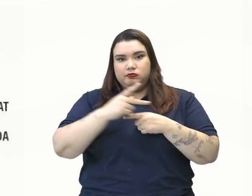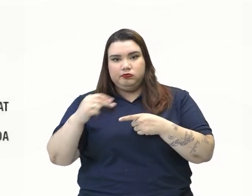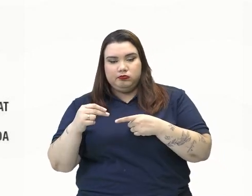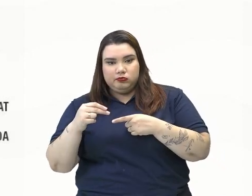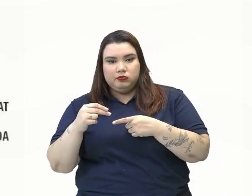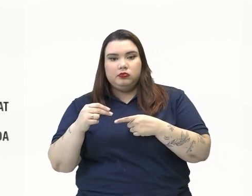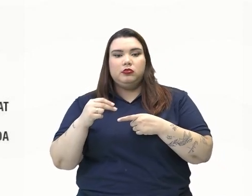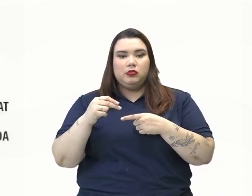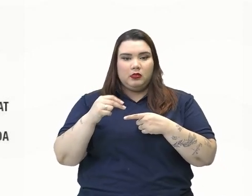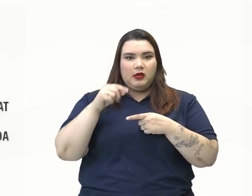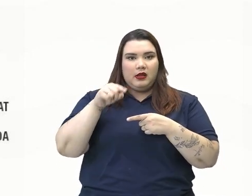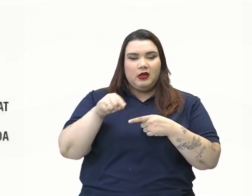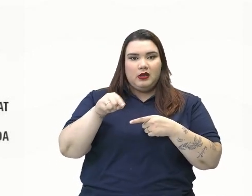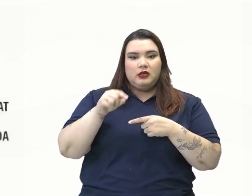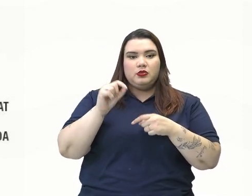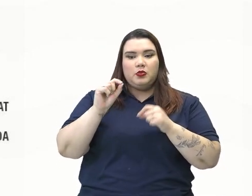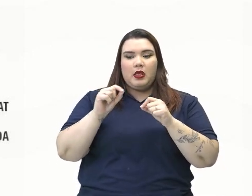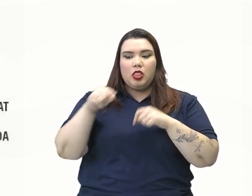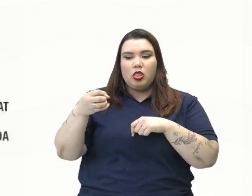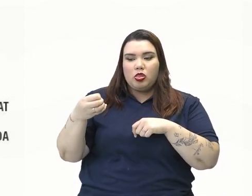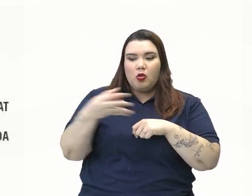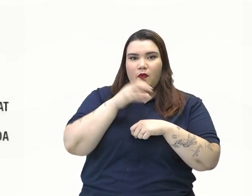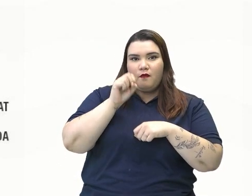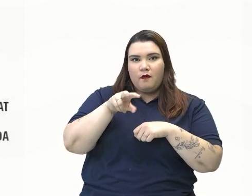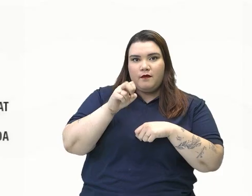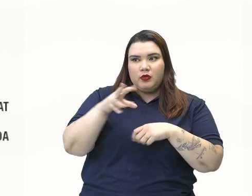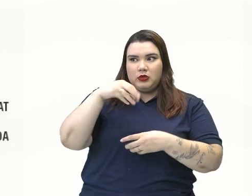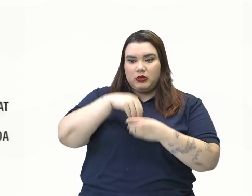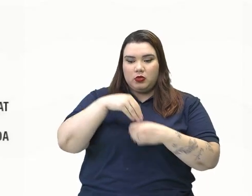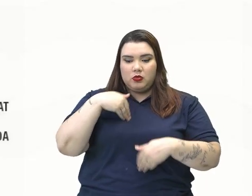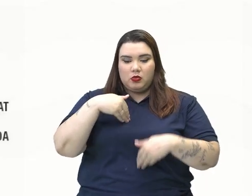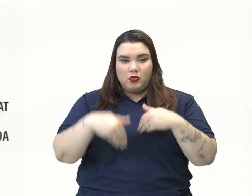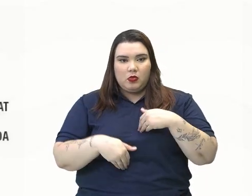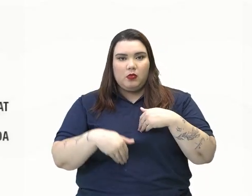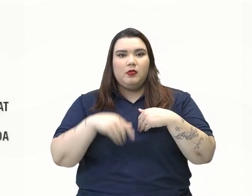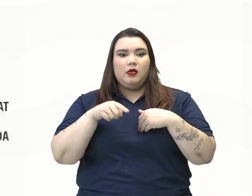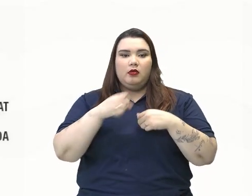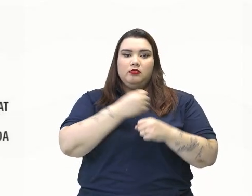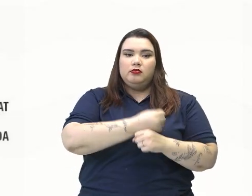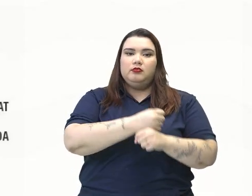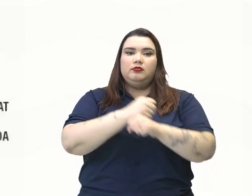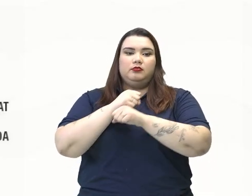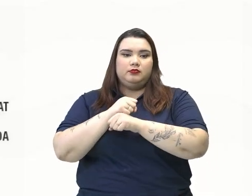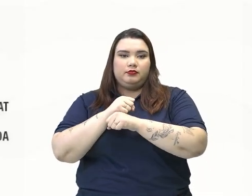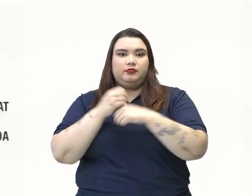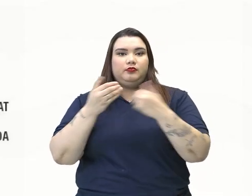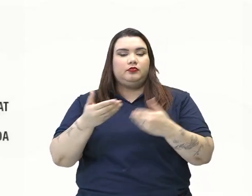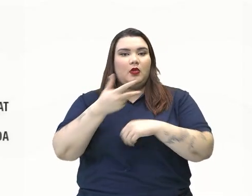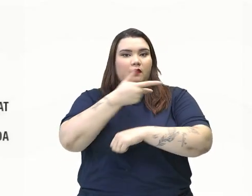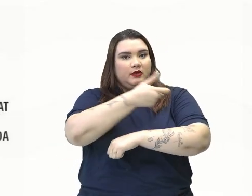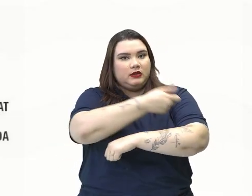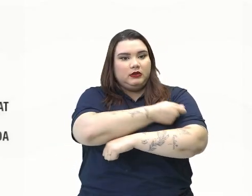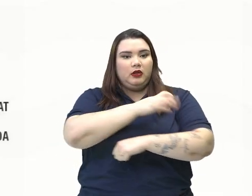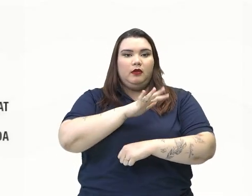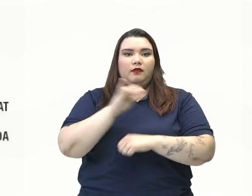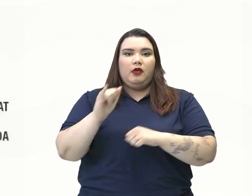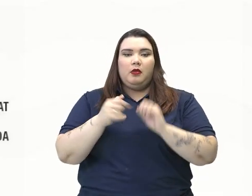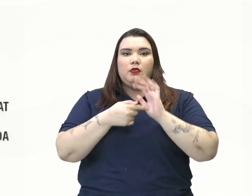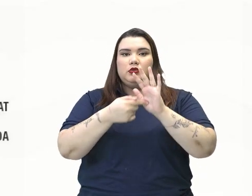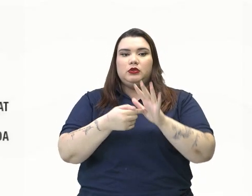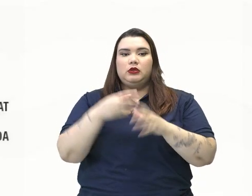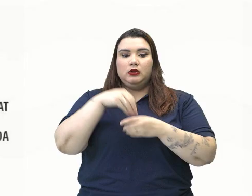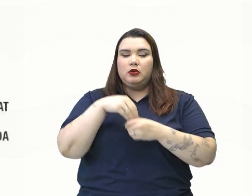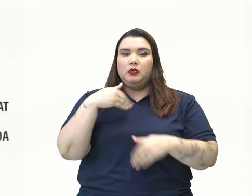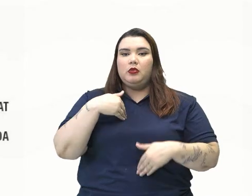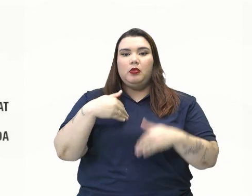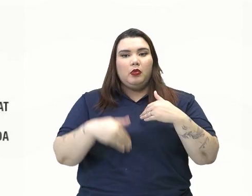esse inimigo que vai causar uma doença a partir da vacina. A vacina vai trazer ali, né, para o nosso